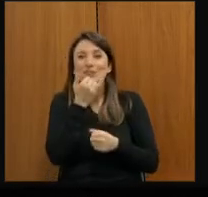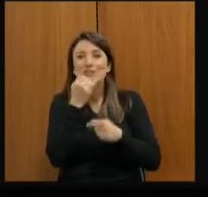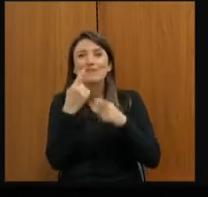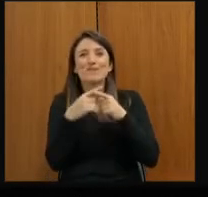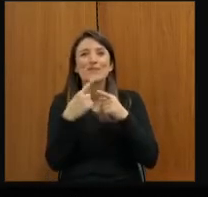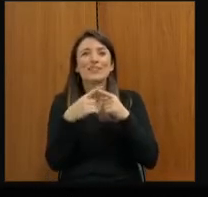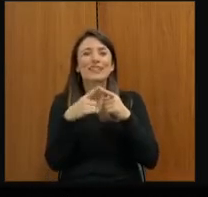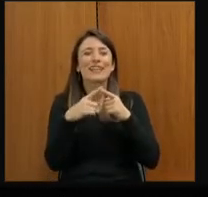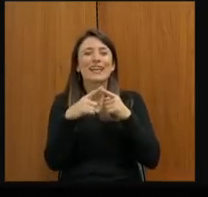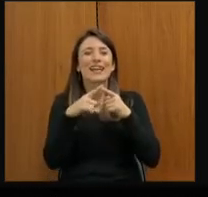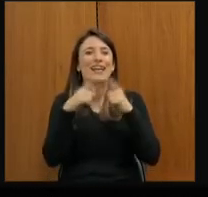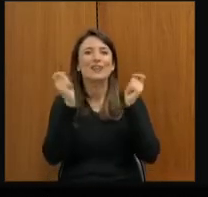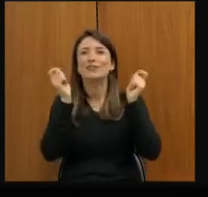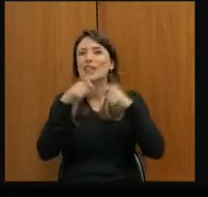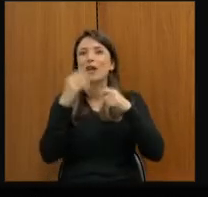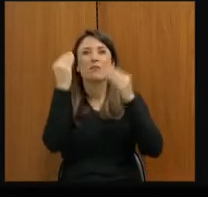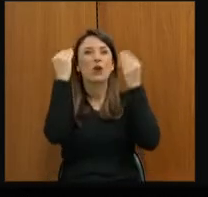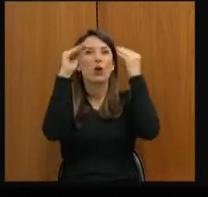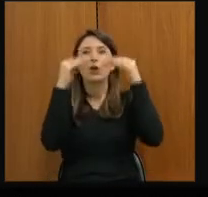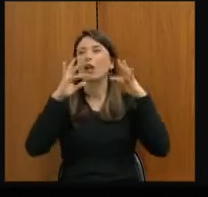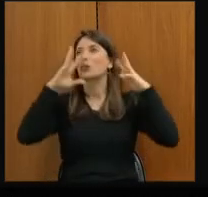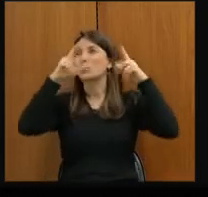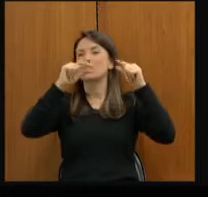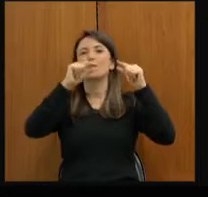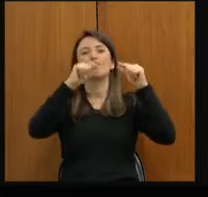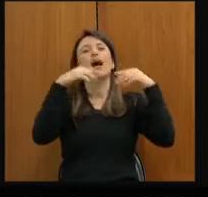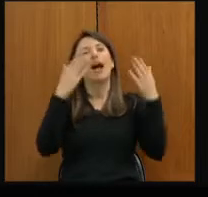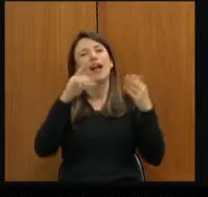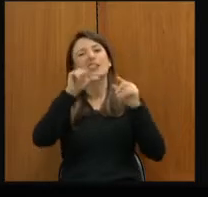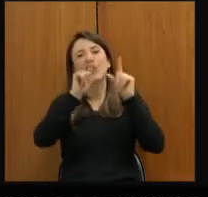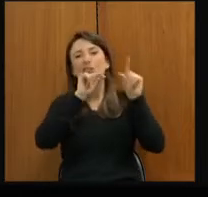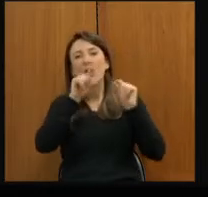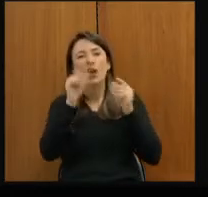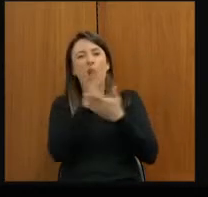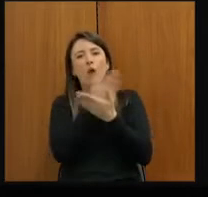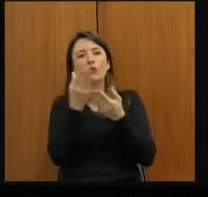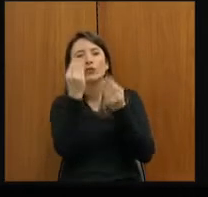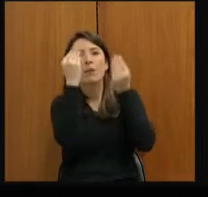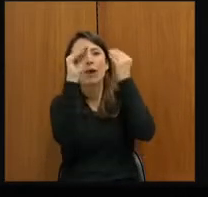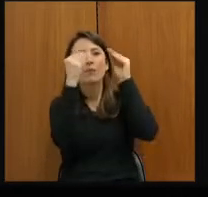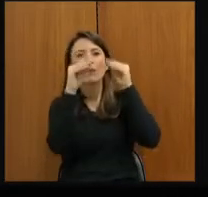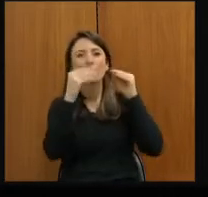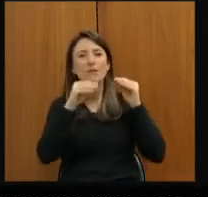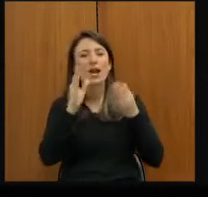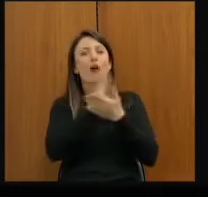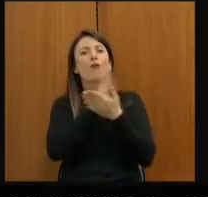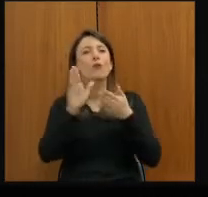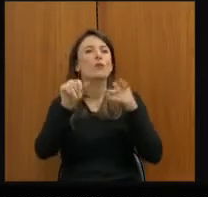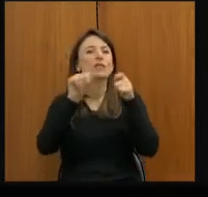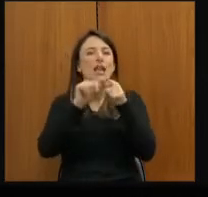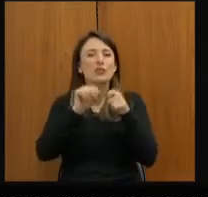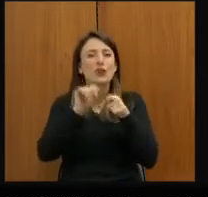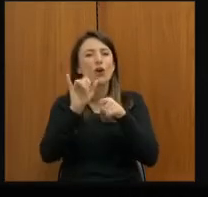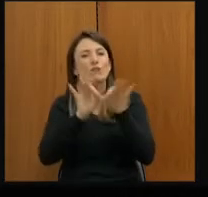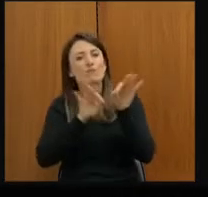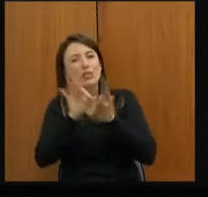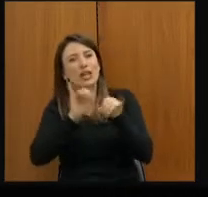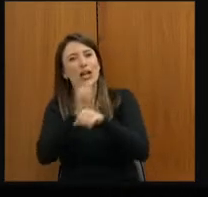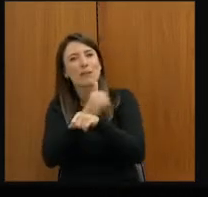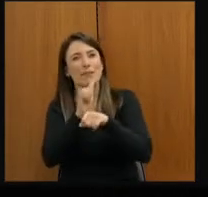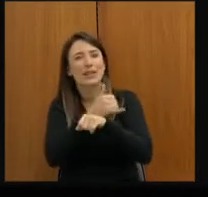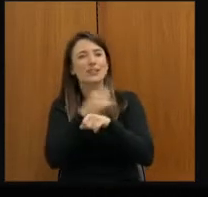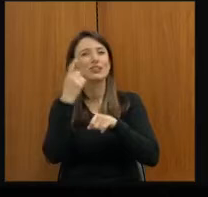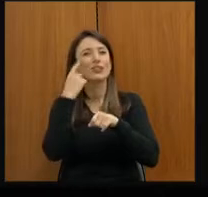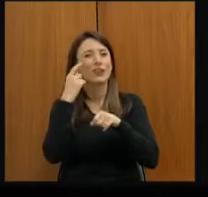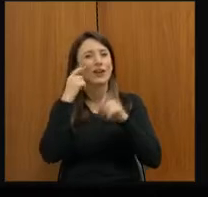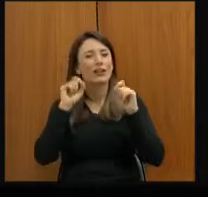espaço não comportava todas então nós colocamos algumas ações e campanhas essa tela